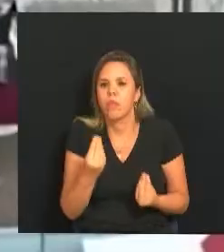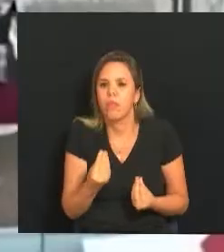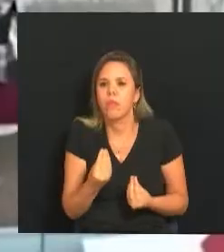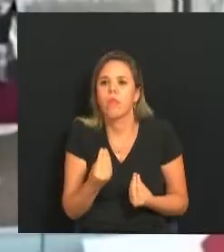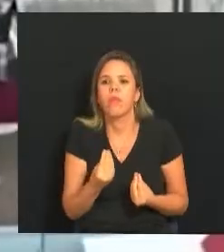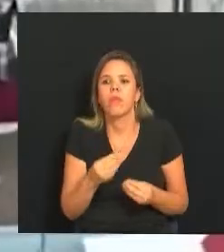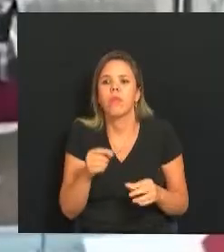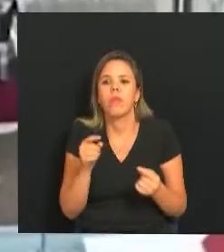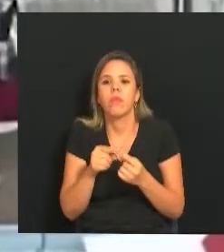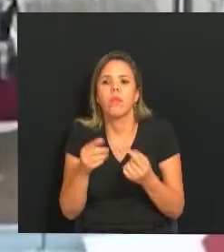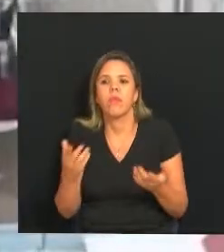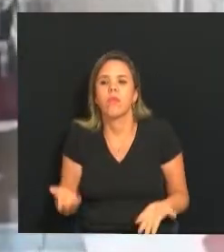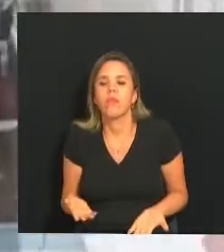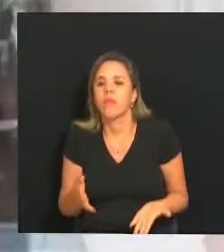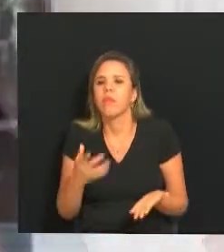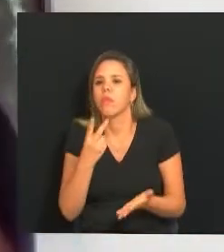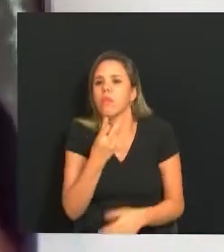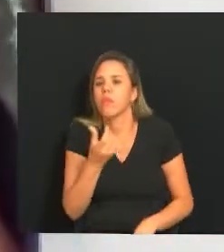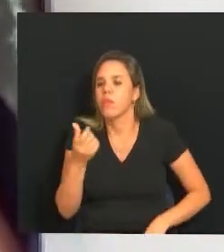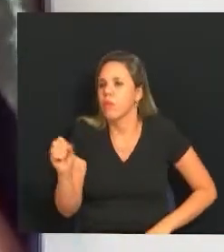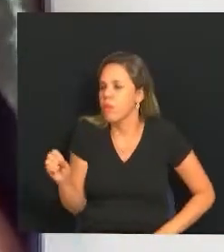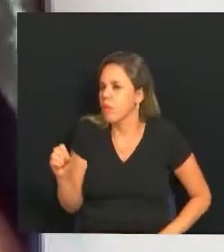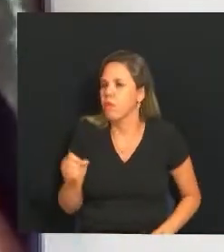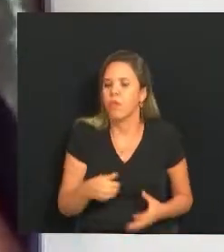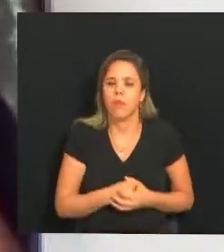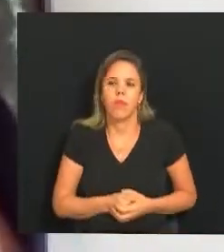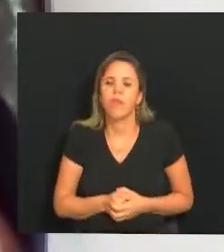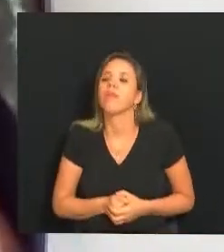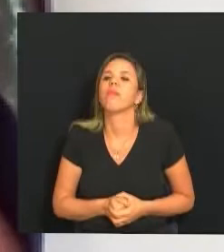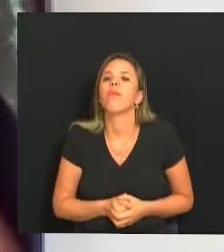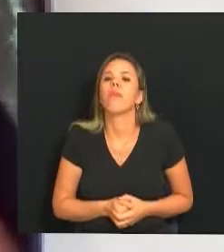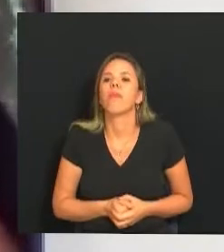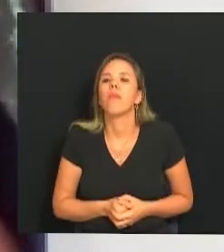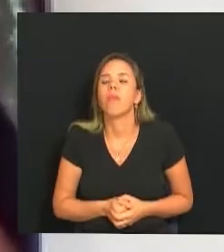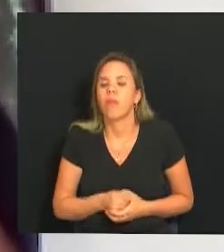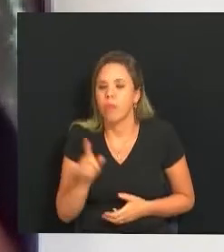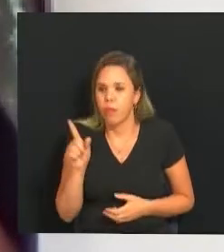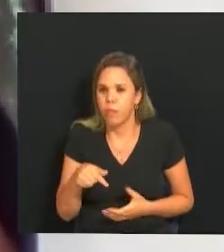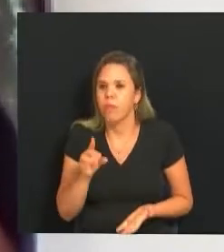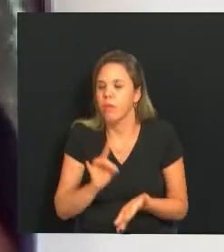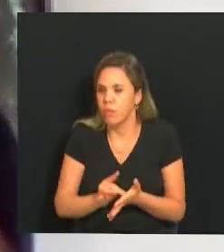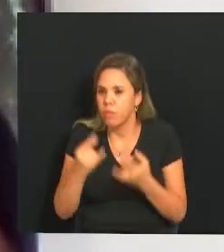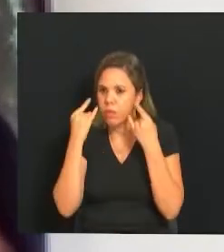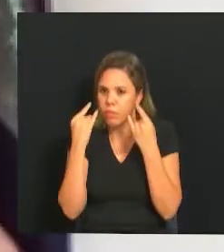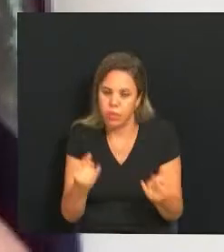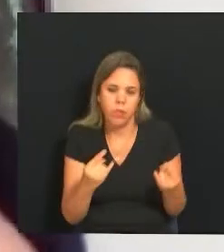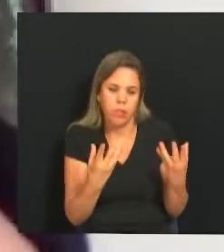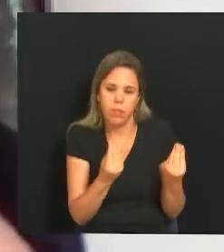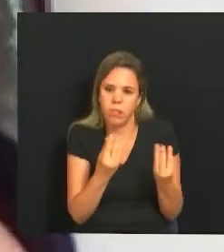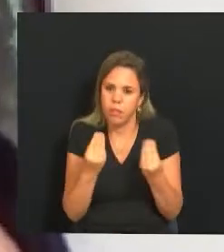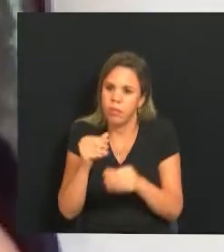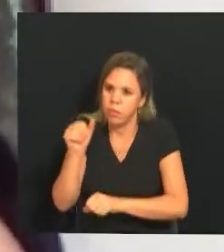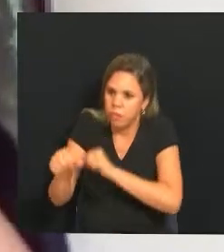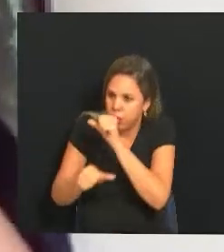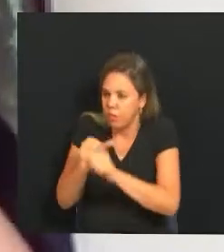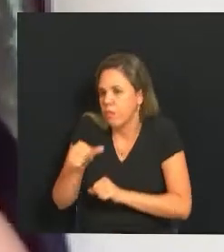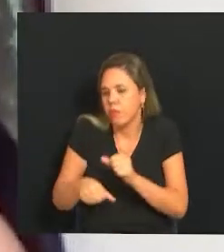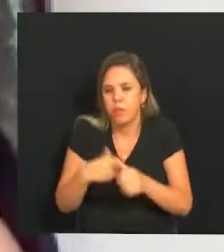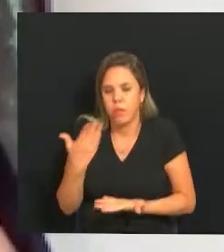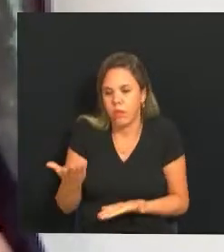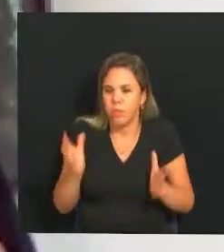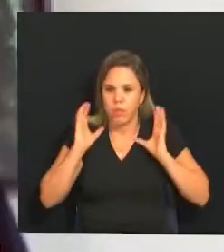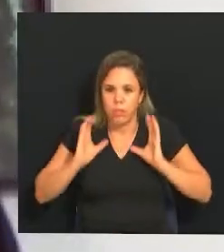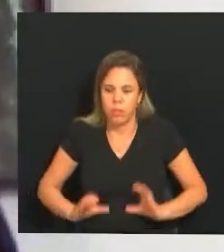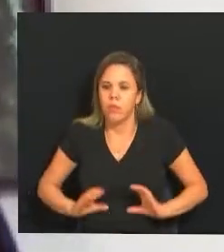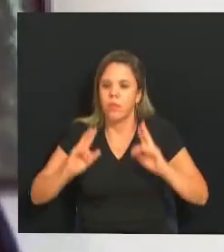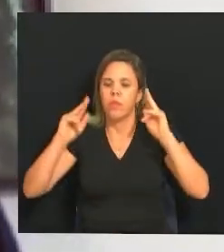dessas metas até 2060, mas as metas são realmente ambiciosas. É muita mudança de